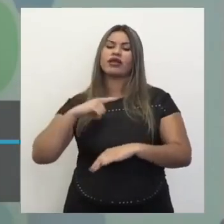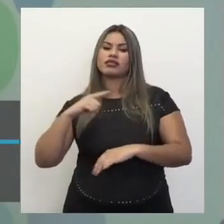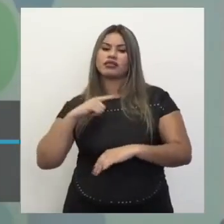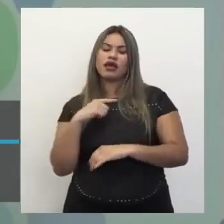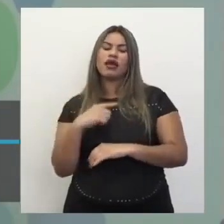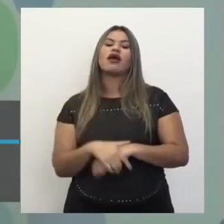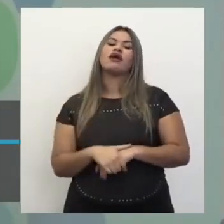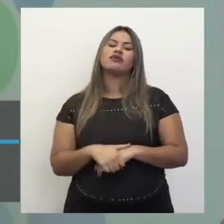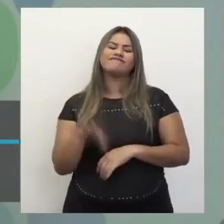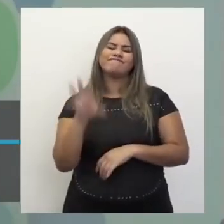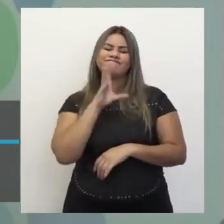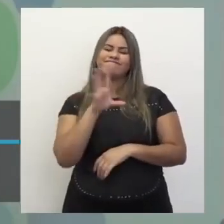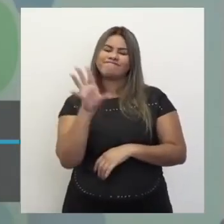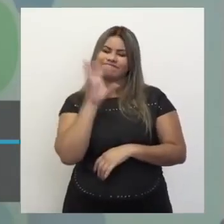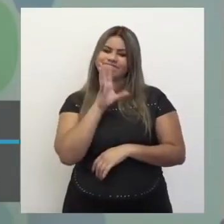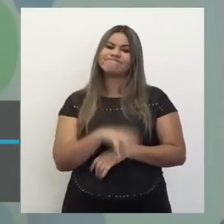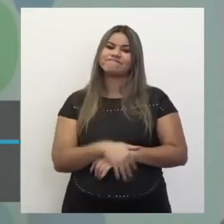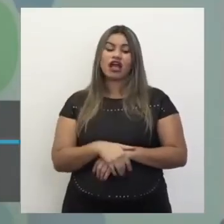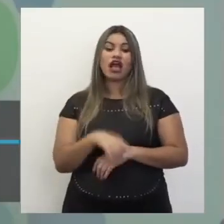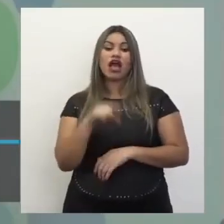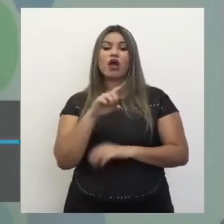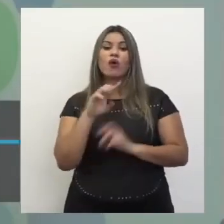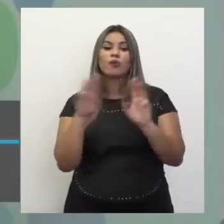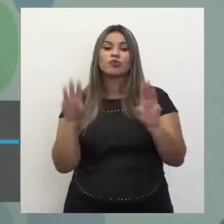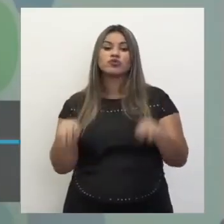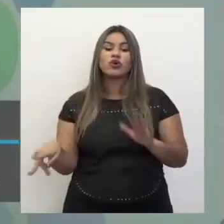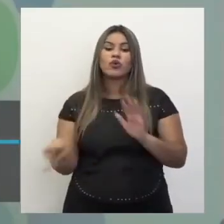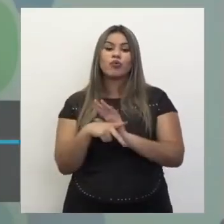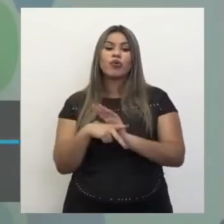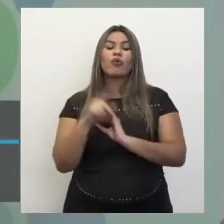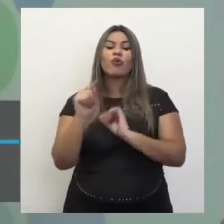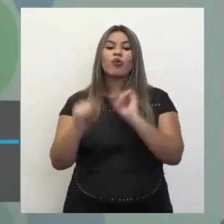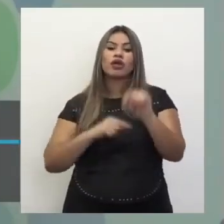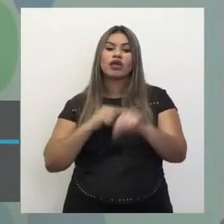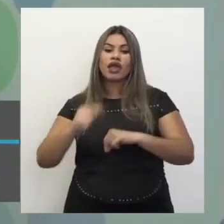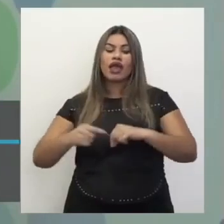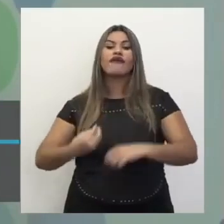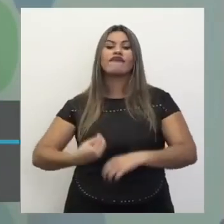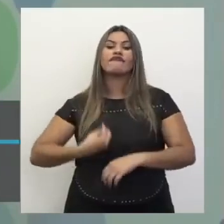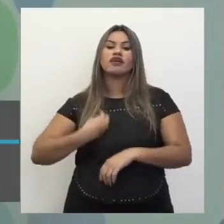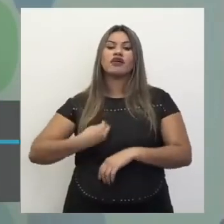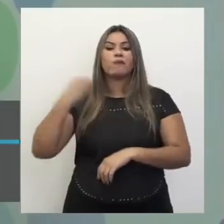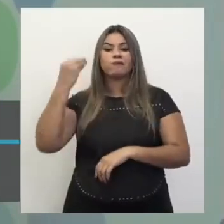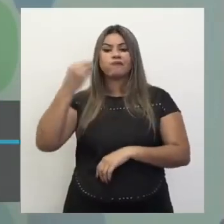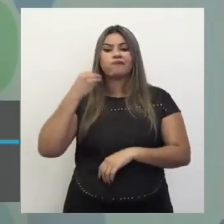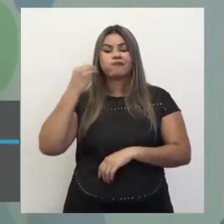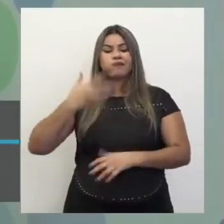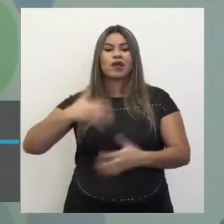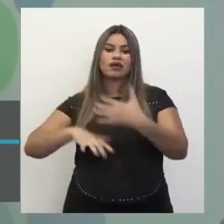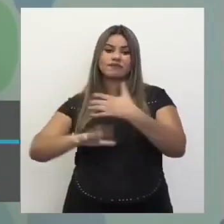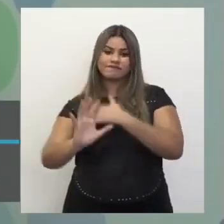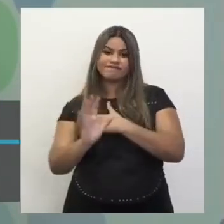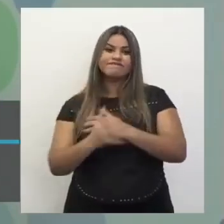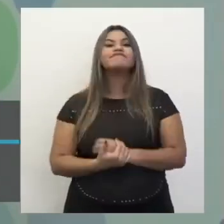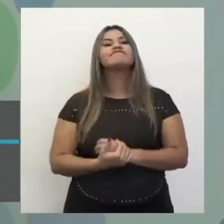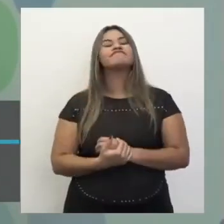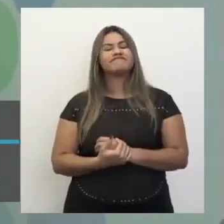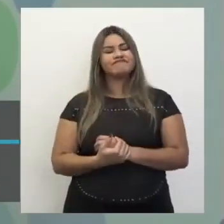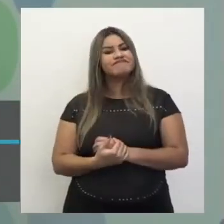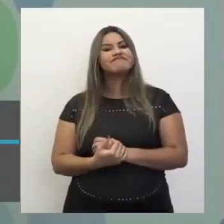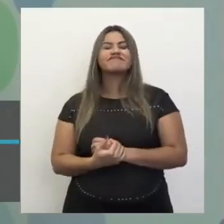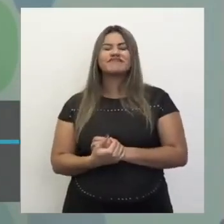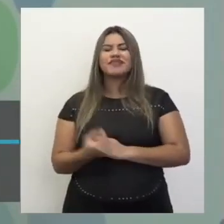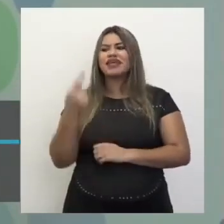também, fantástico. Ele é um museu onde você é convidado a viver a experiência do outro. Eu vi algumas